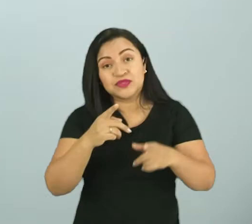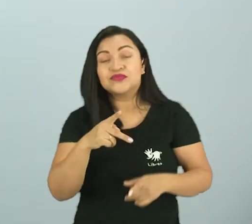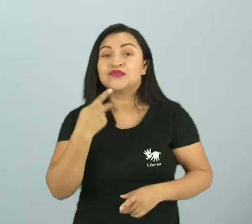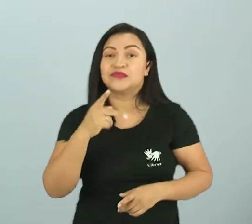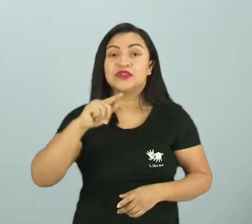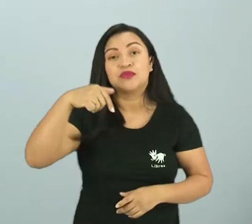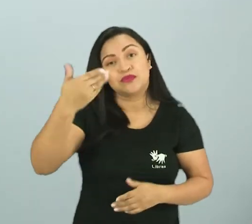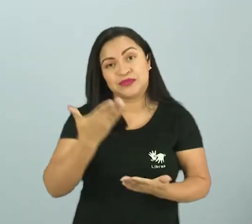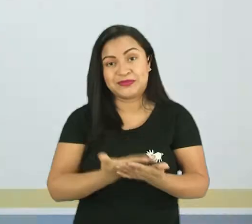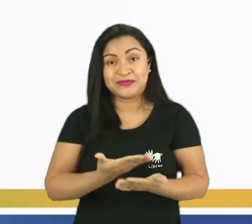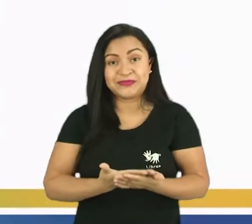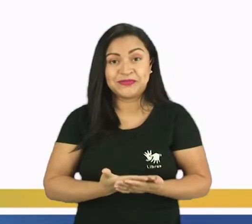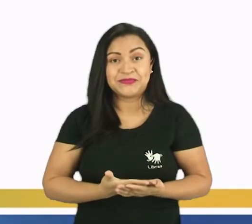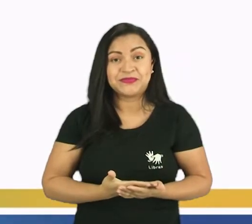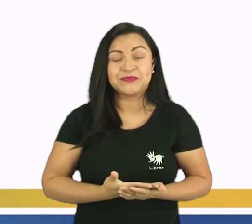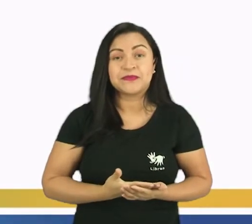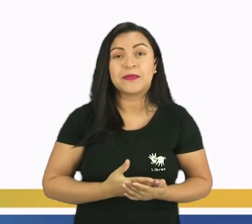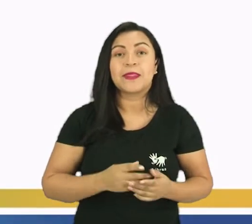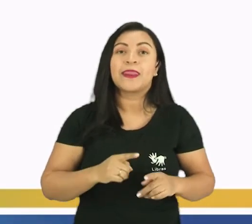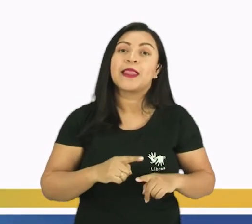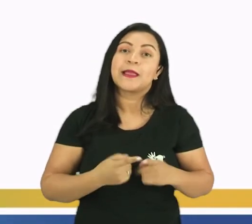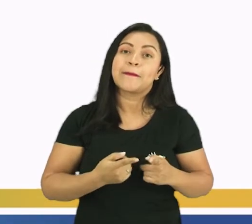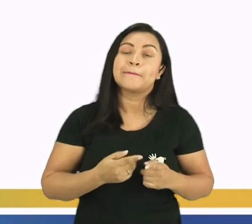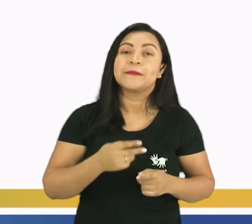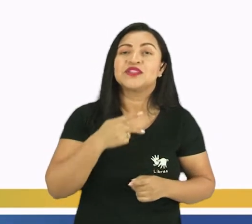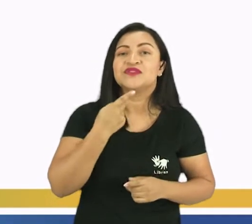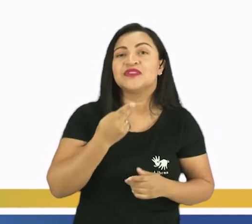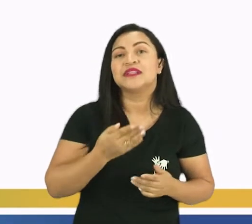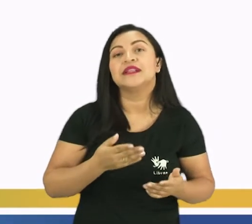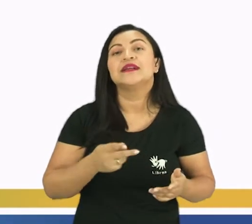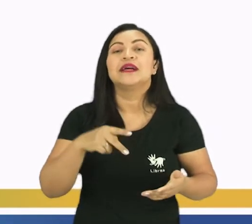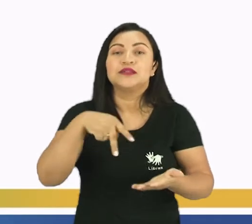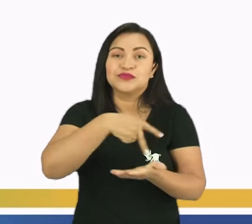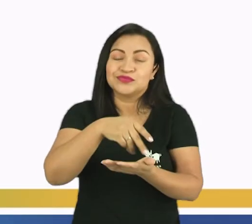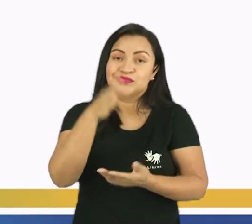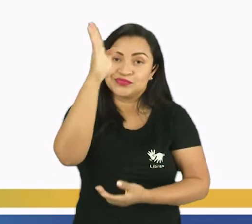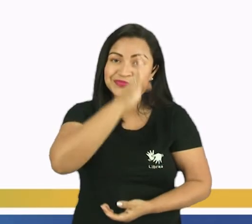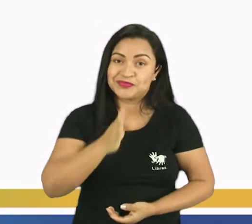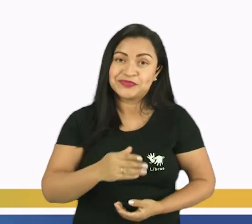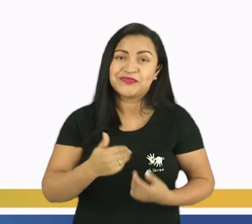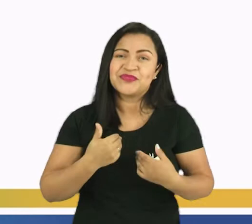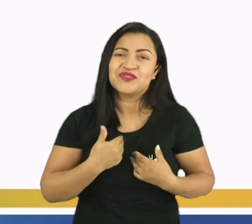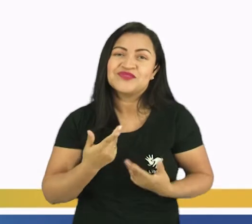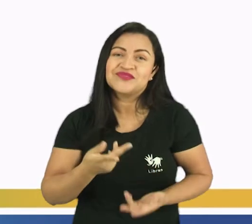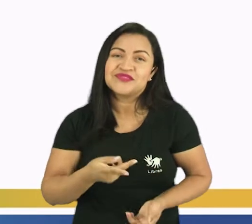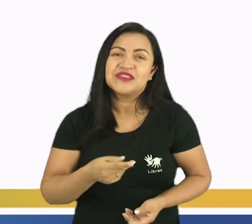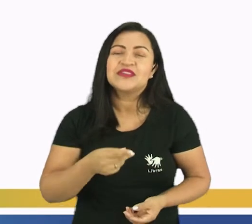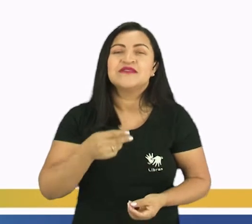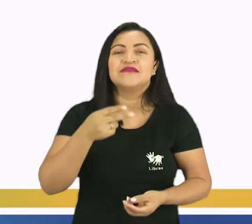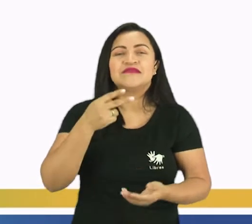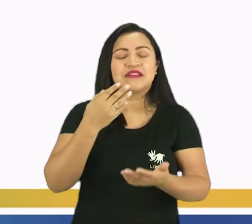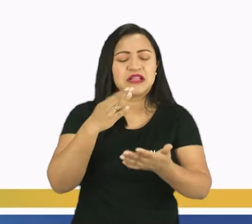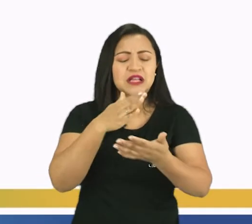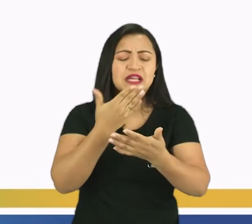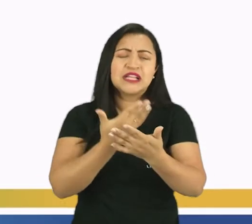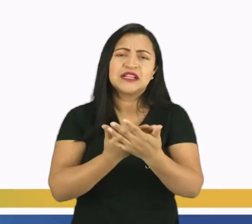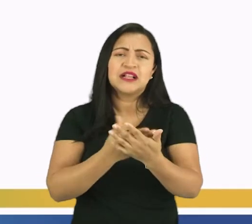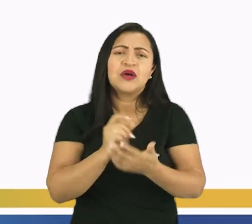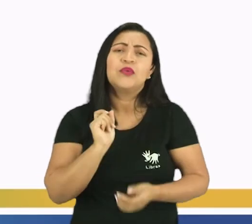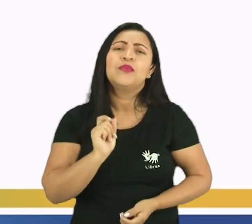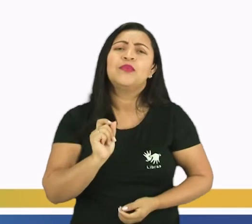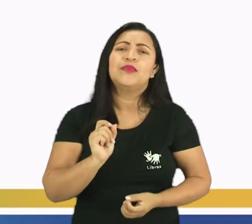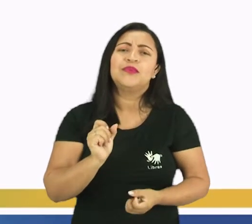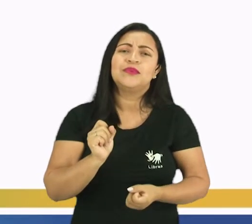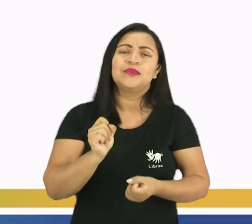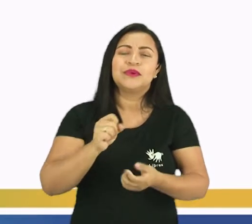aulas, tá bom? Mas para que a gente possa falar sobre as danças do Brasil, a gente tem que dar aquela recapitulada do que é dança, né?